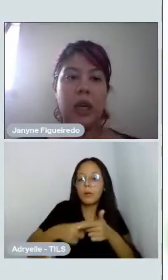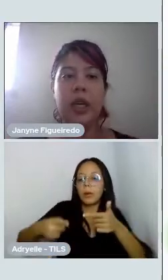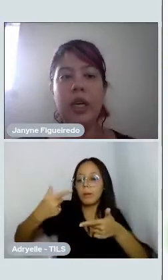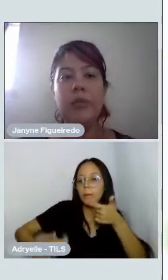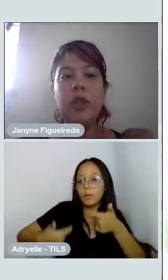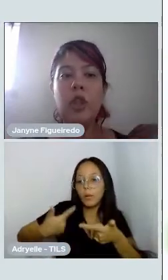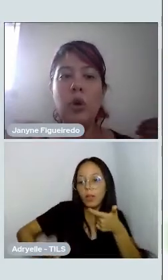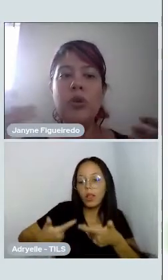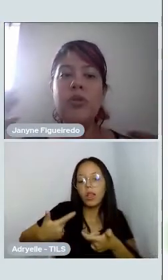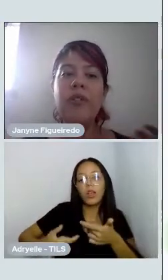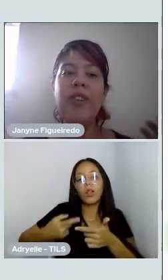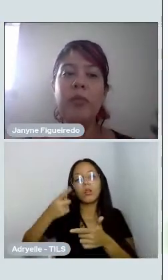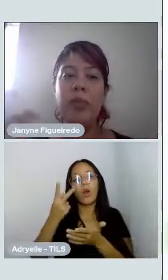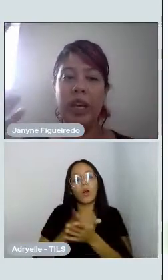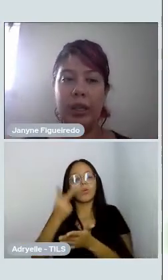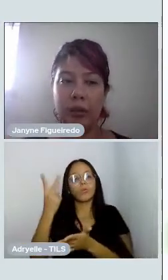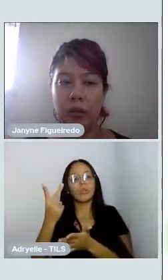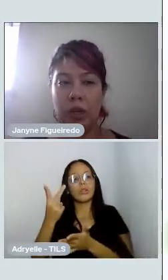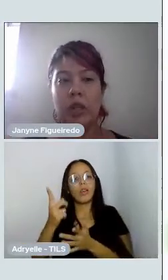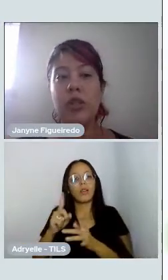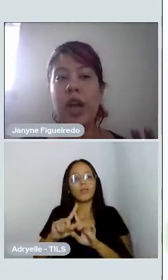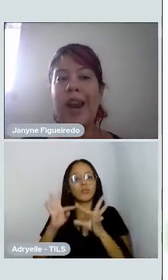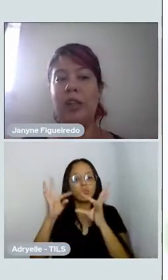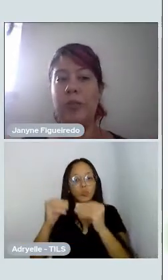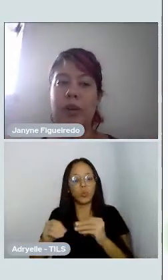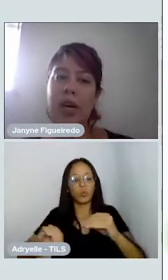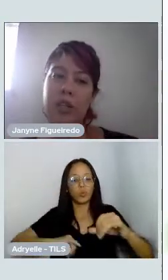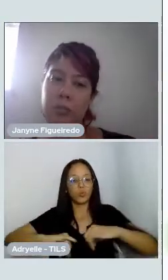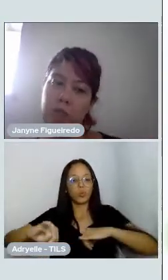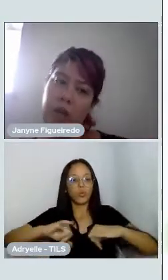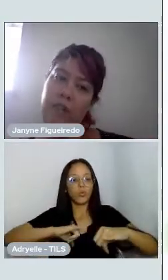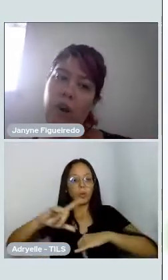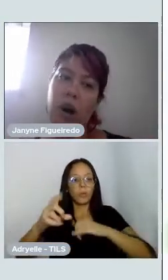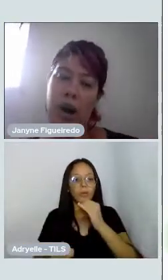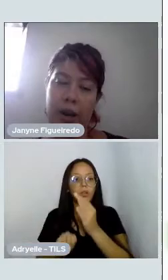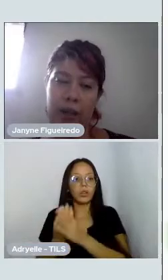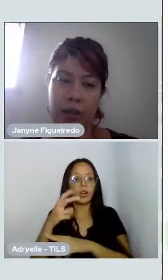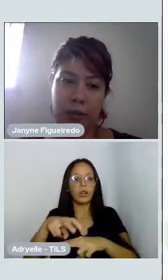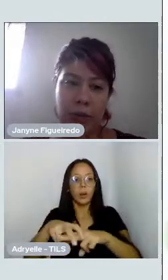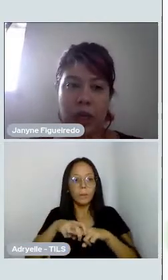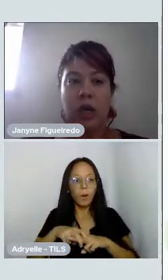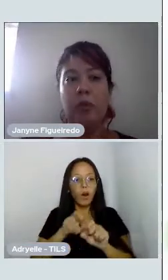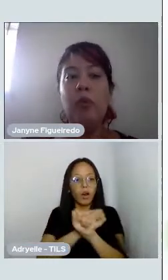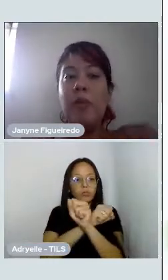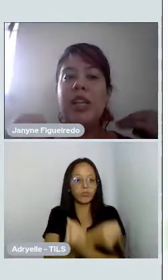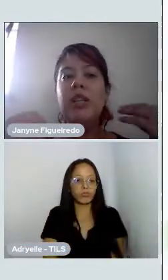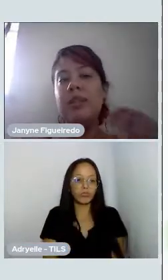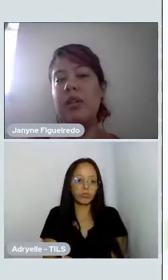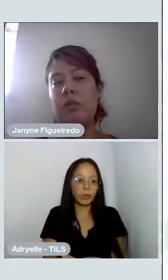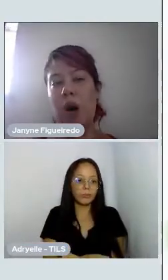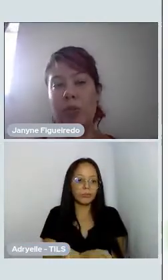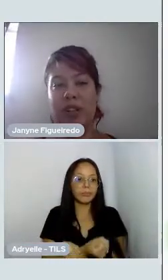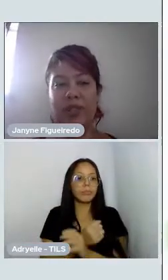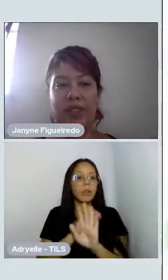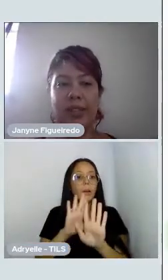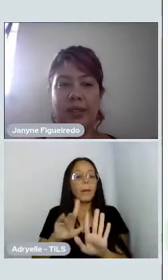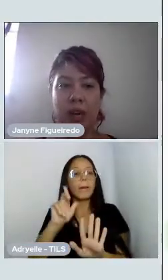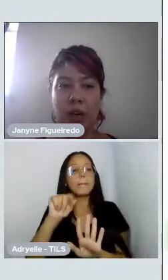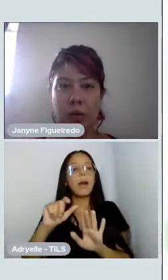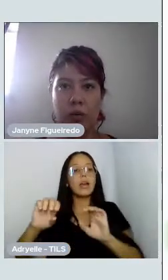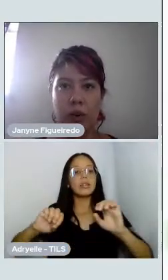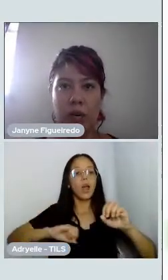rolando e todo o sofrimento gerado pelo regime escravocrata. Por mais que seja uma